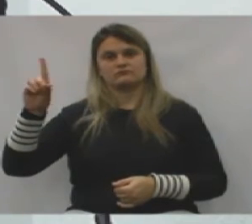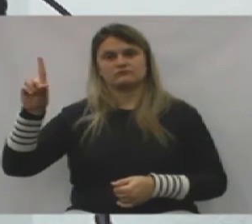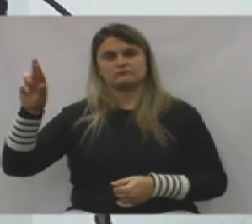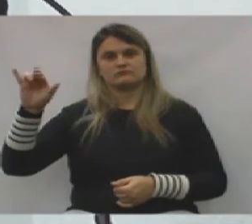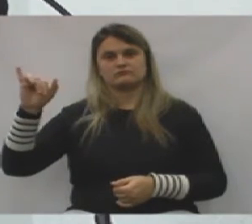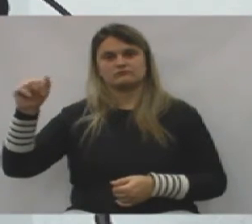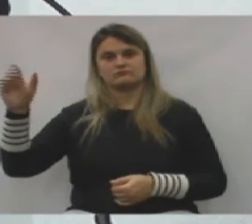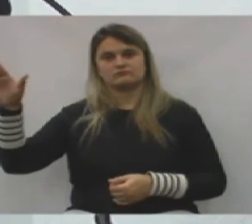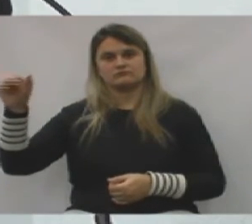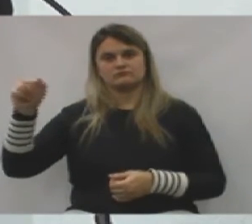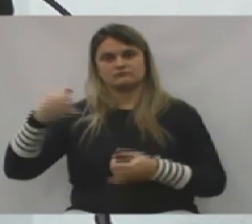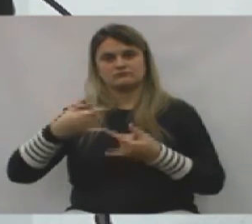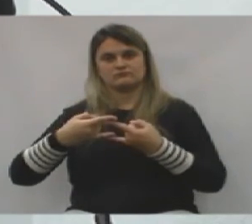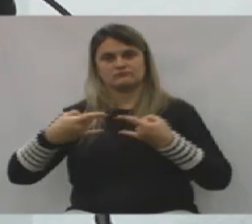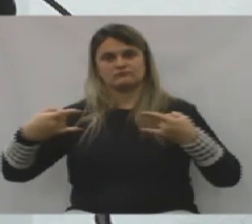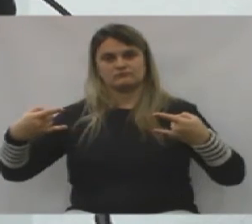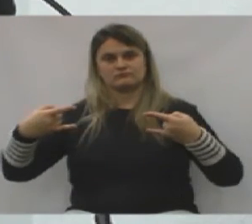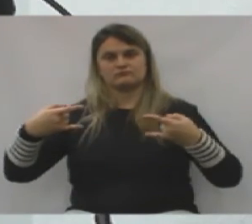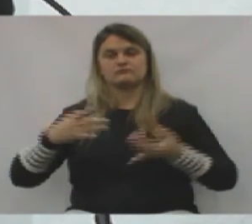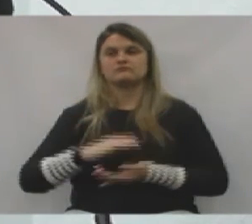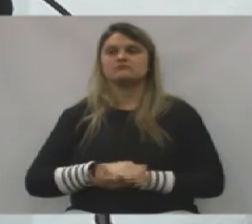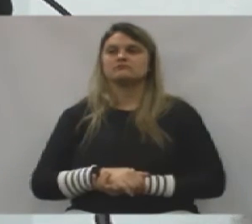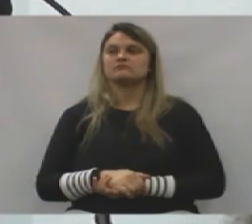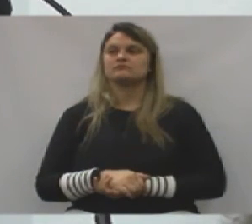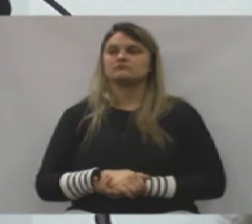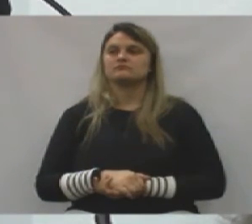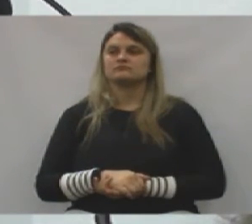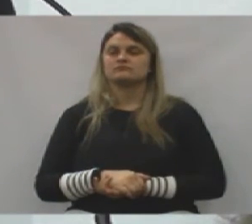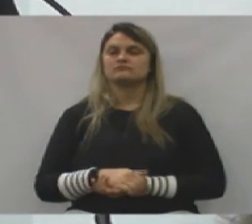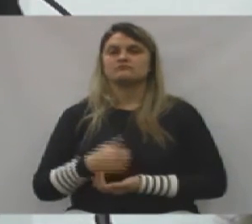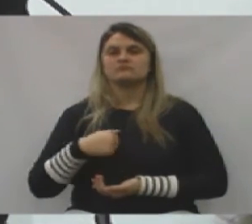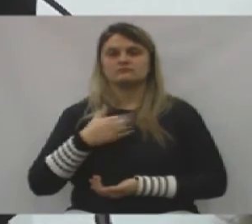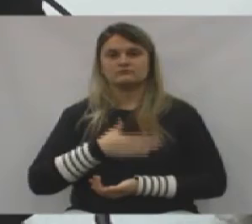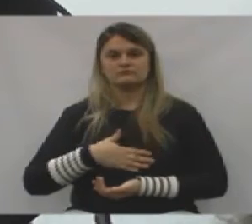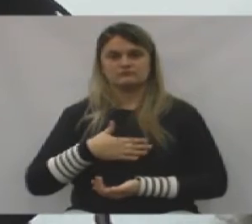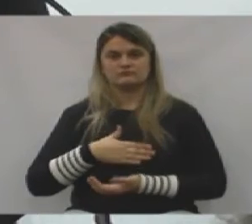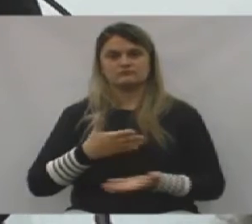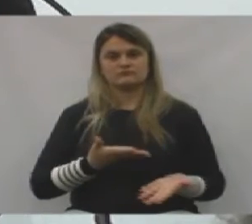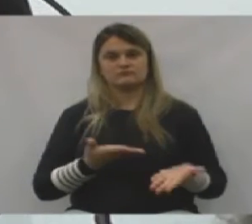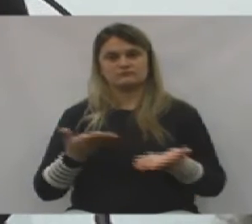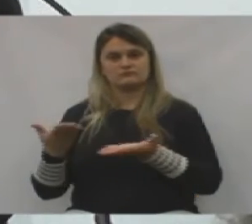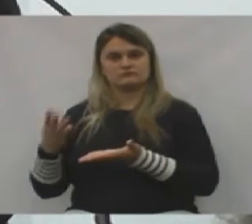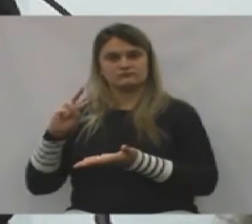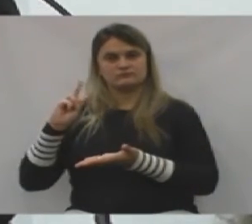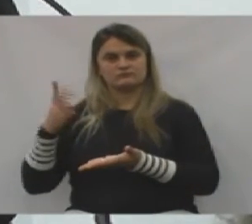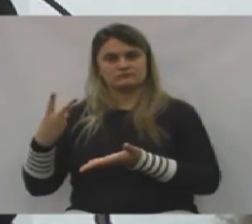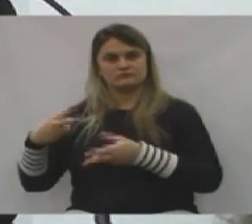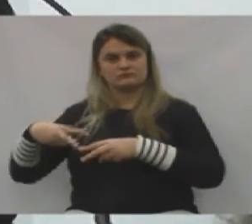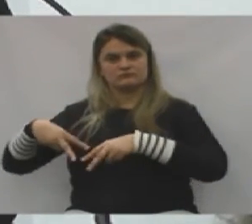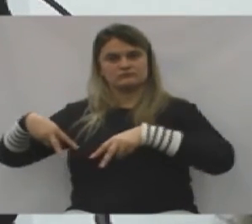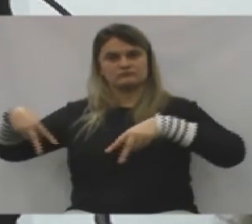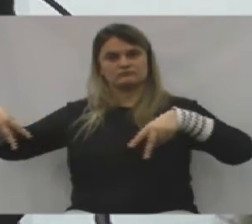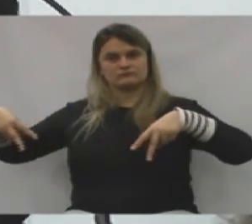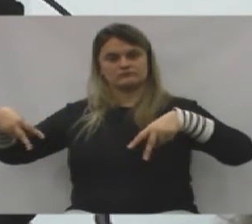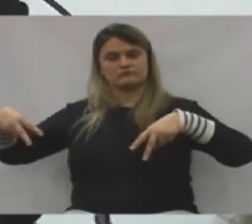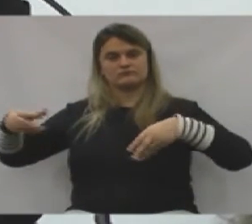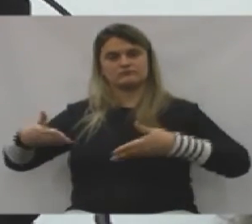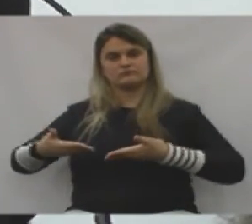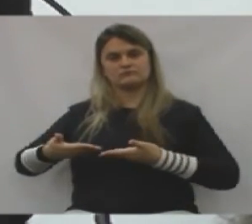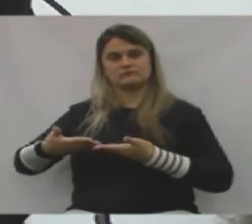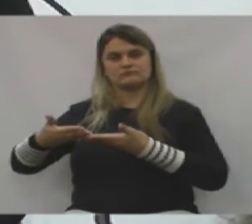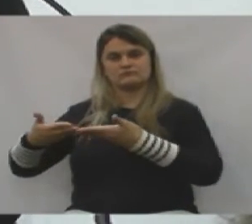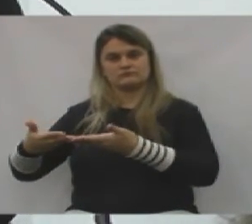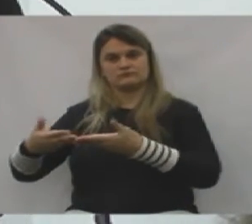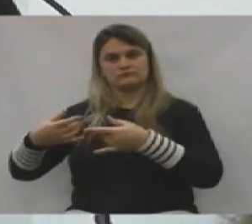então, o cheque simbólico, né? E eu gostaria que todos os vereadores, então, se postassem aqui à frente, junto